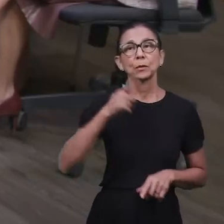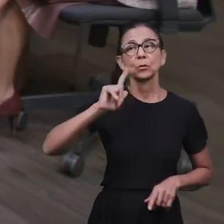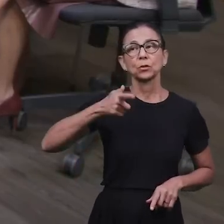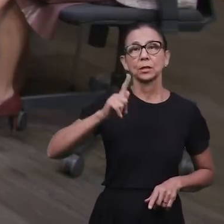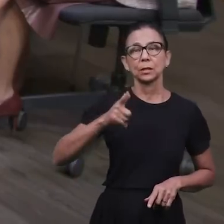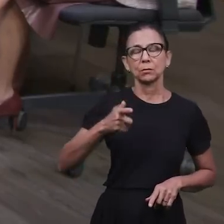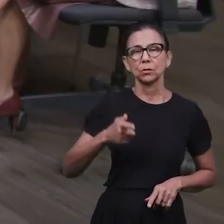comprida, e aí vai.